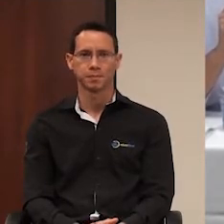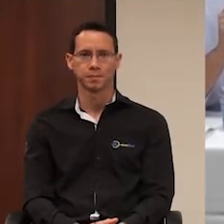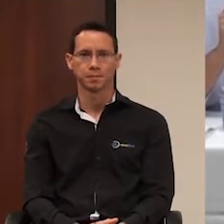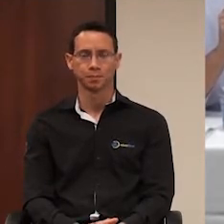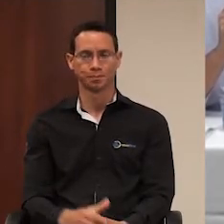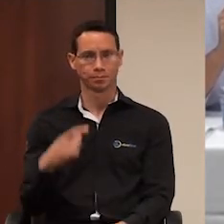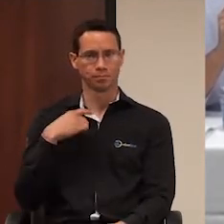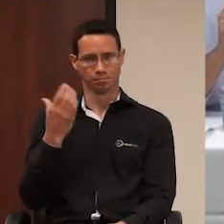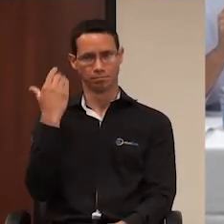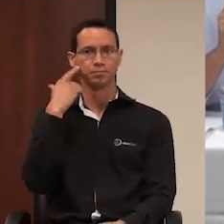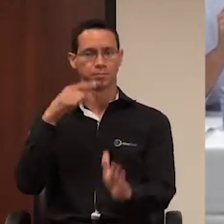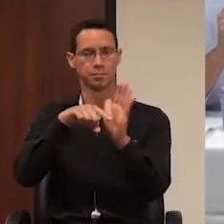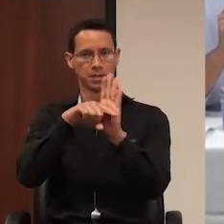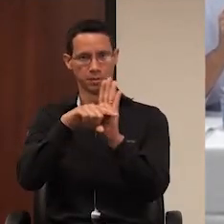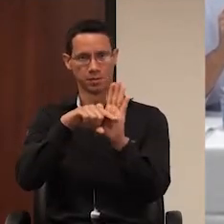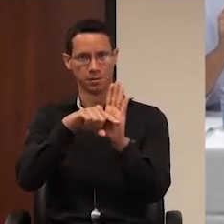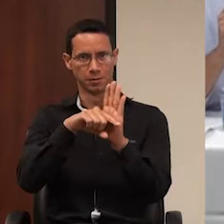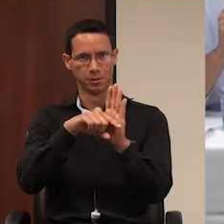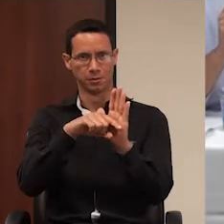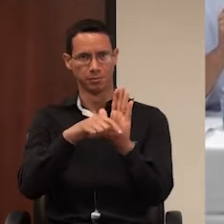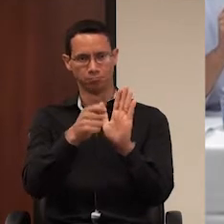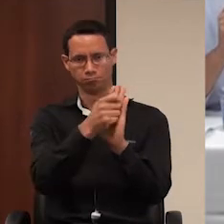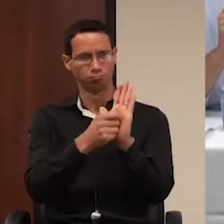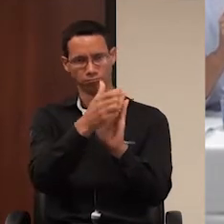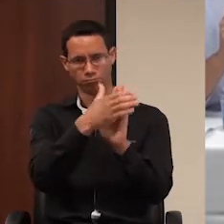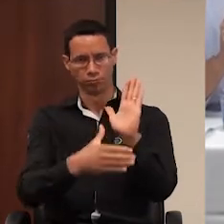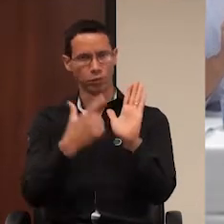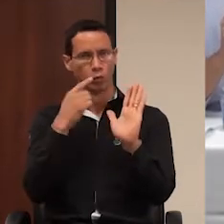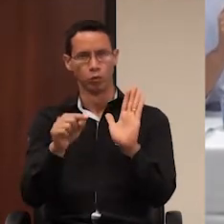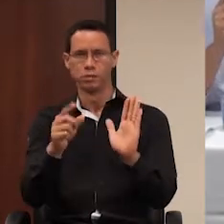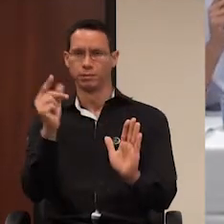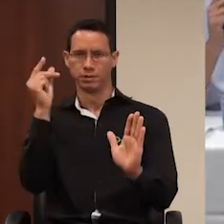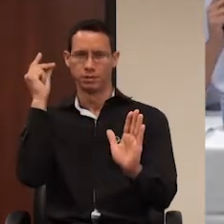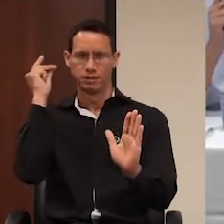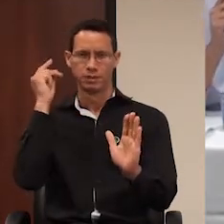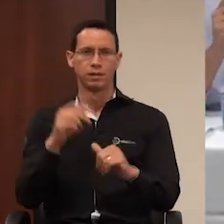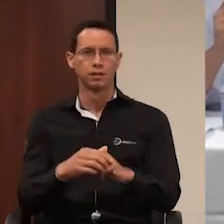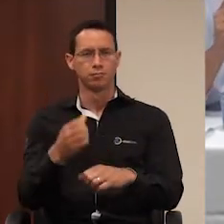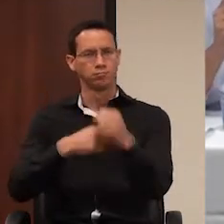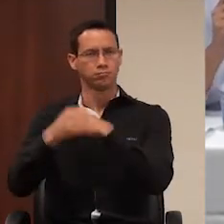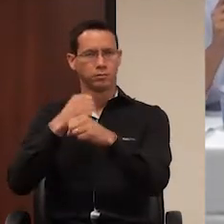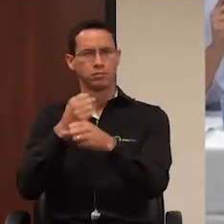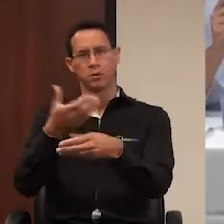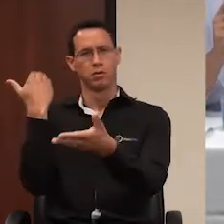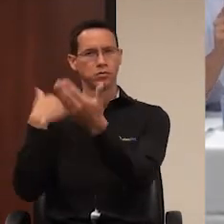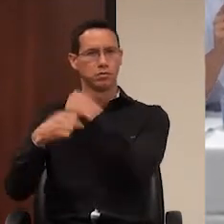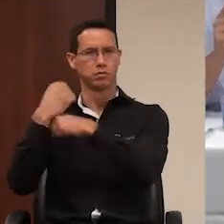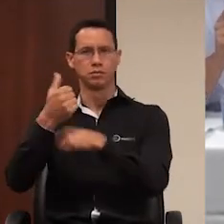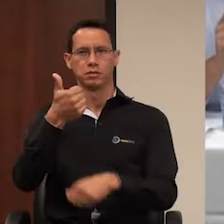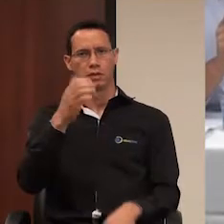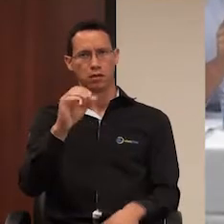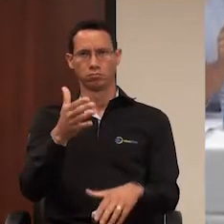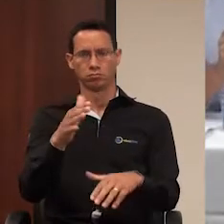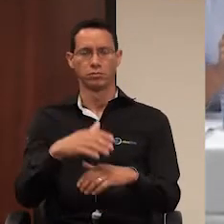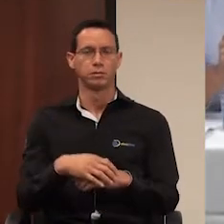Teve uma pesquisa, e ela é antiga, deve ter uns 10 anos, mas